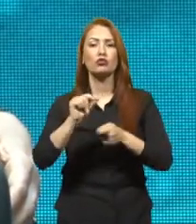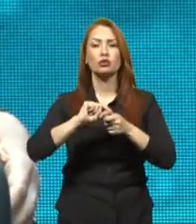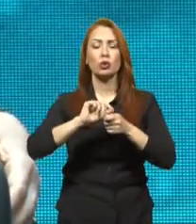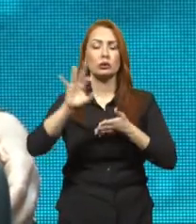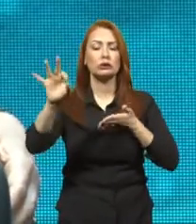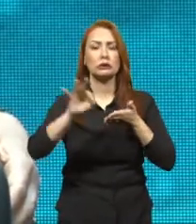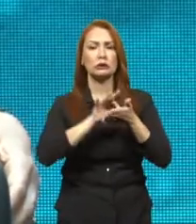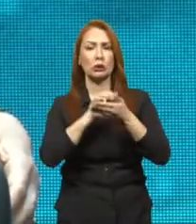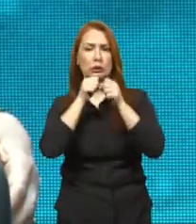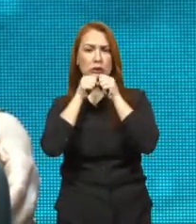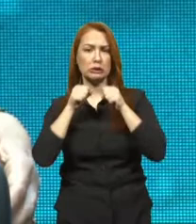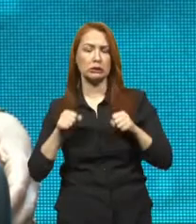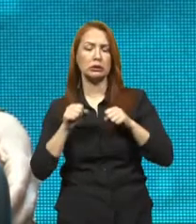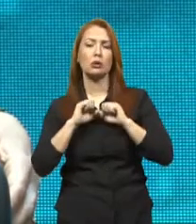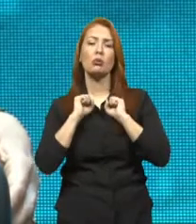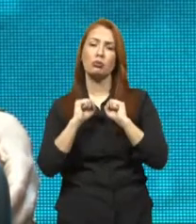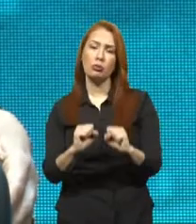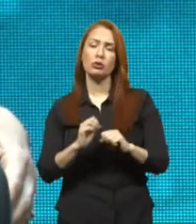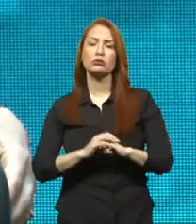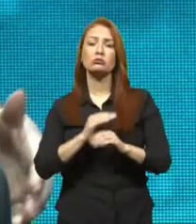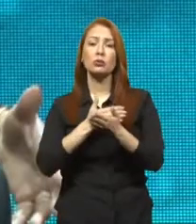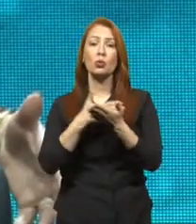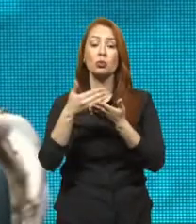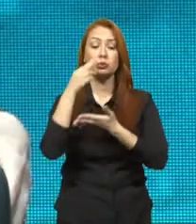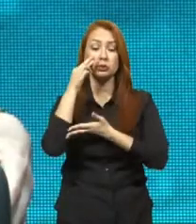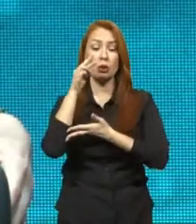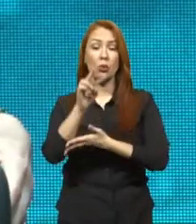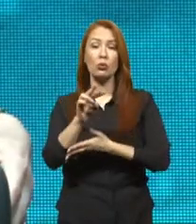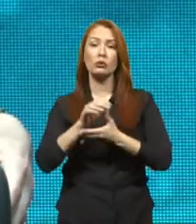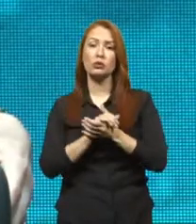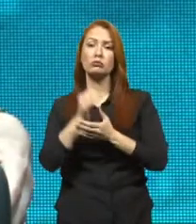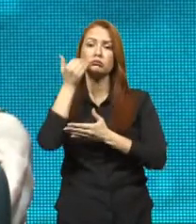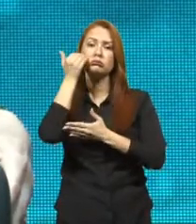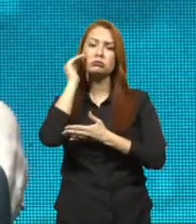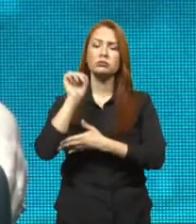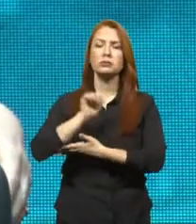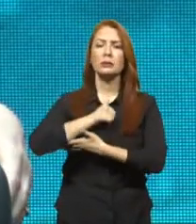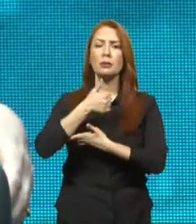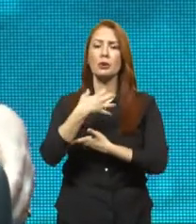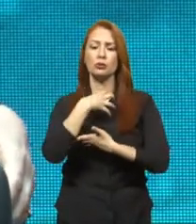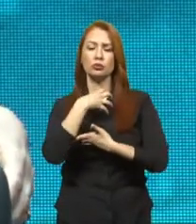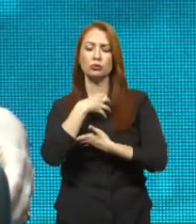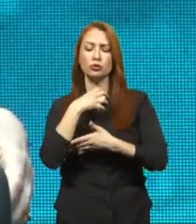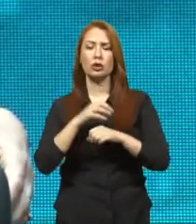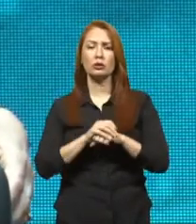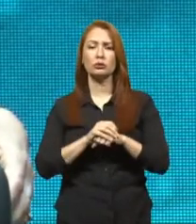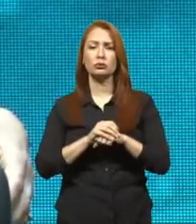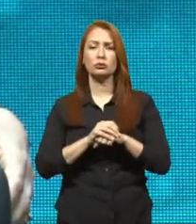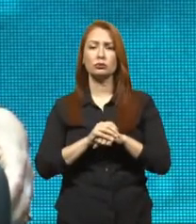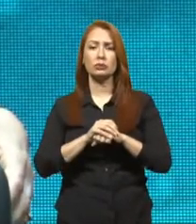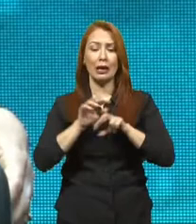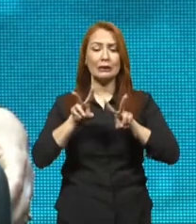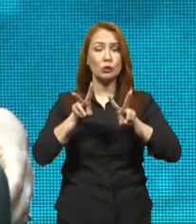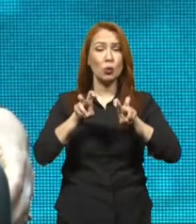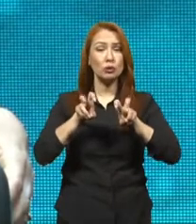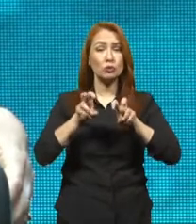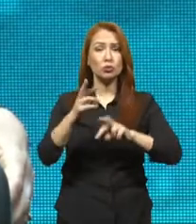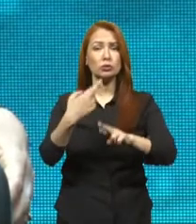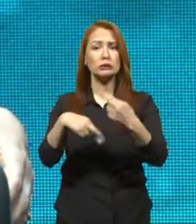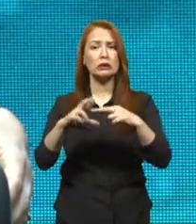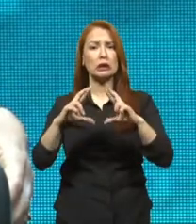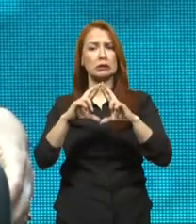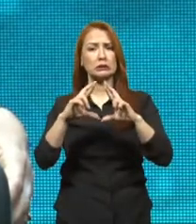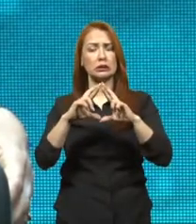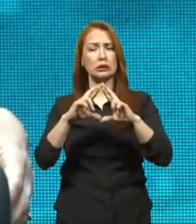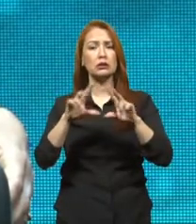secretaria possam começar a olhar, então, para esse setor da reciclagem e começar a